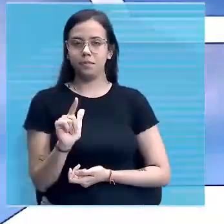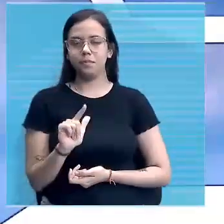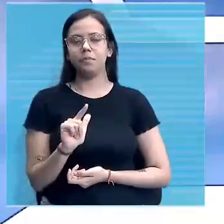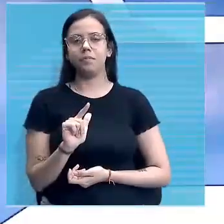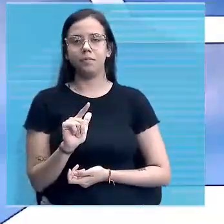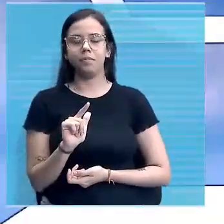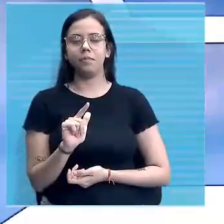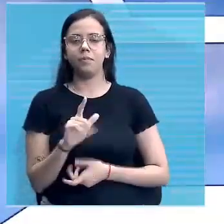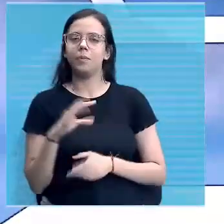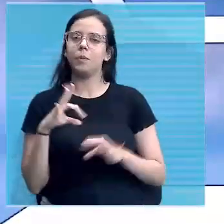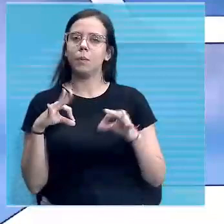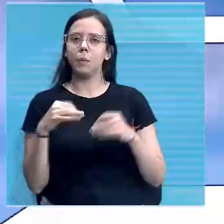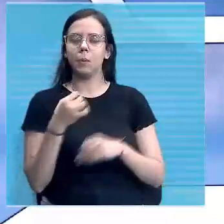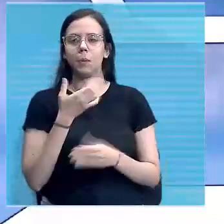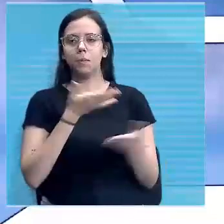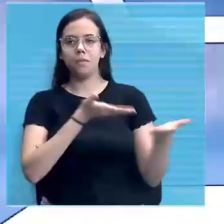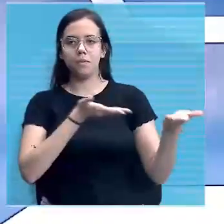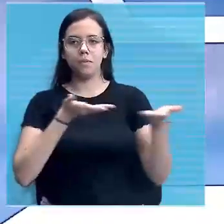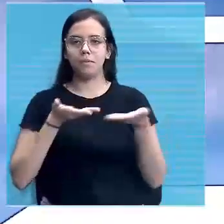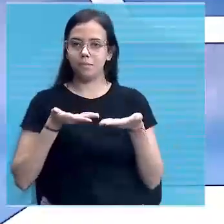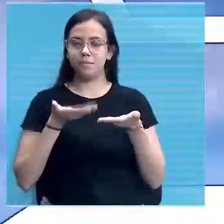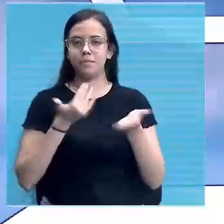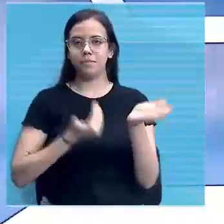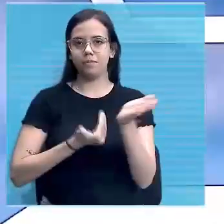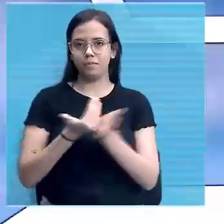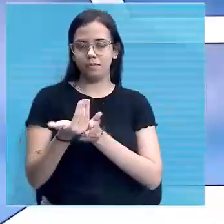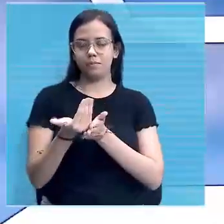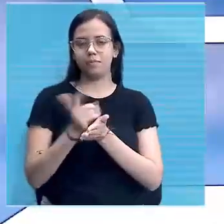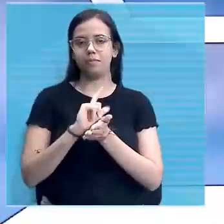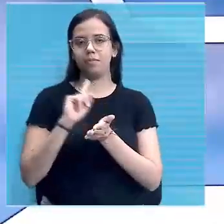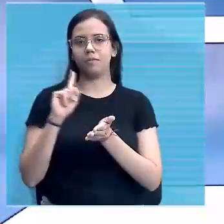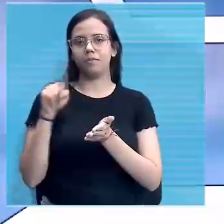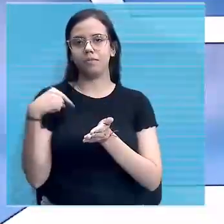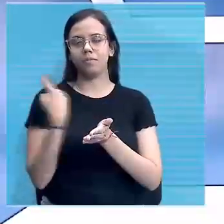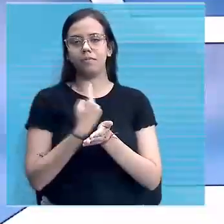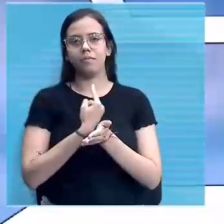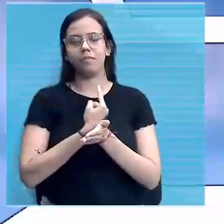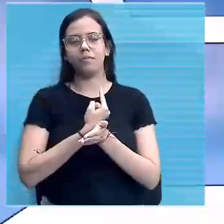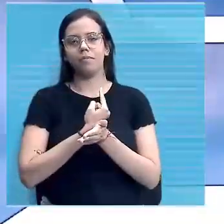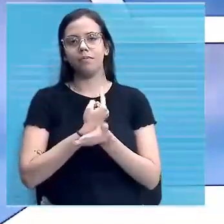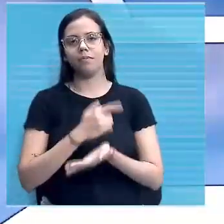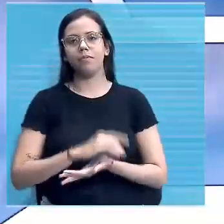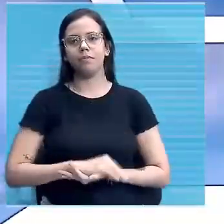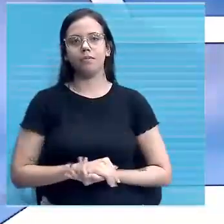dá certo sejam todos muito bem vindos iniciando a nossa a